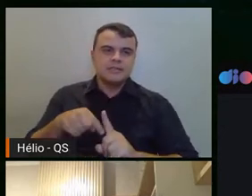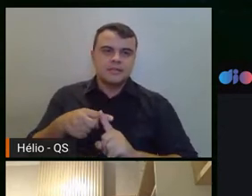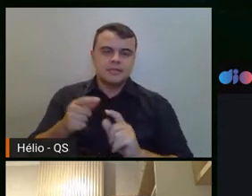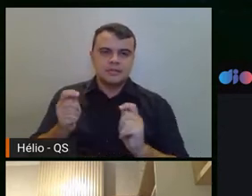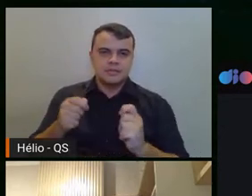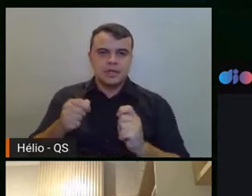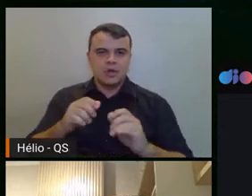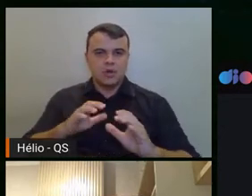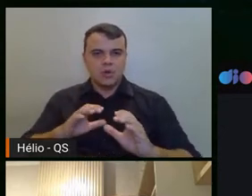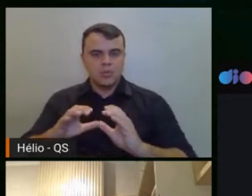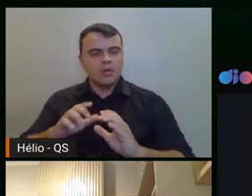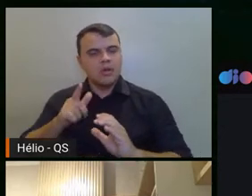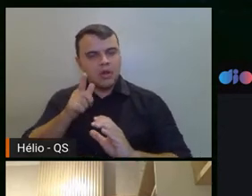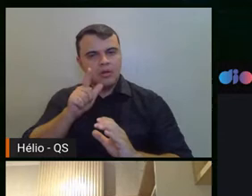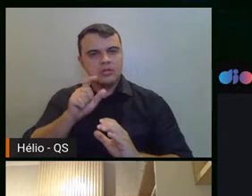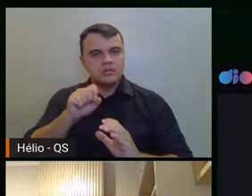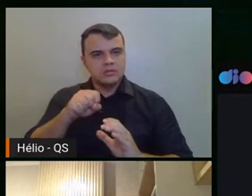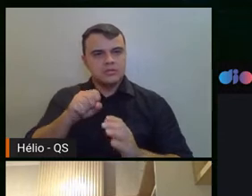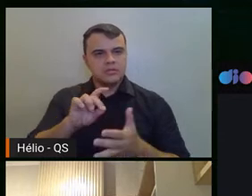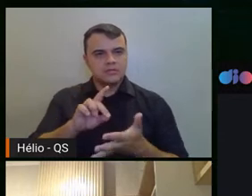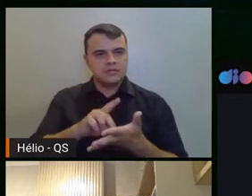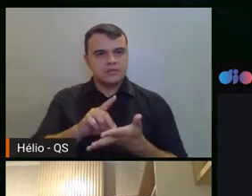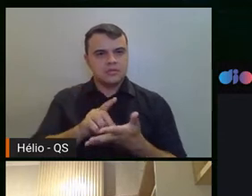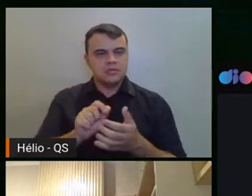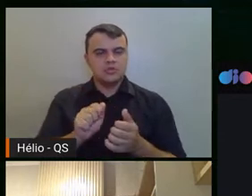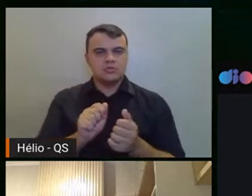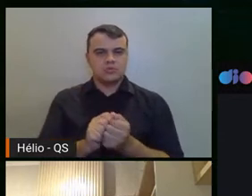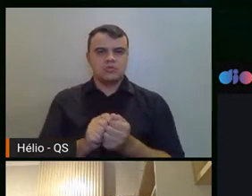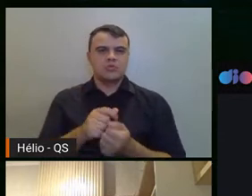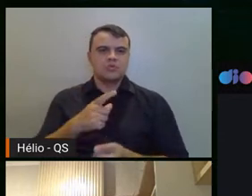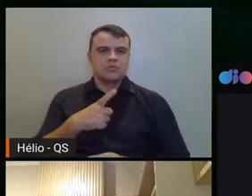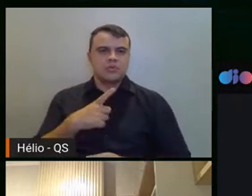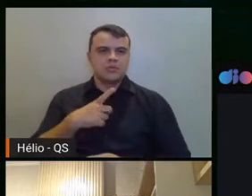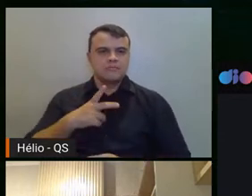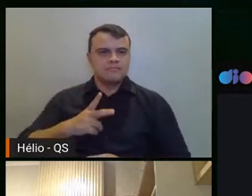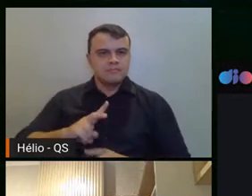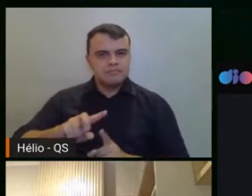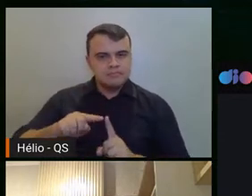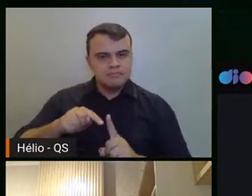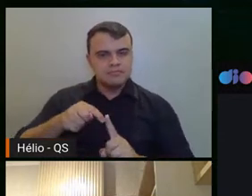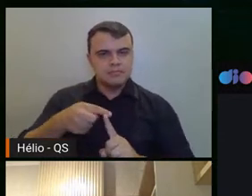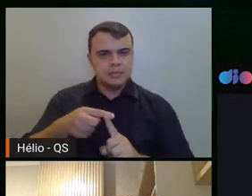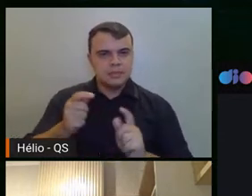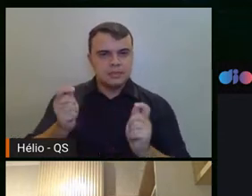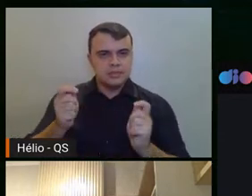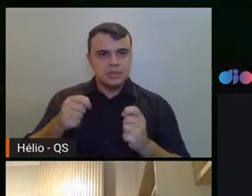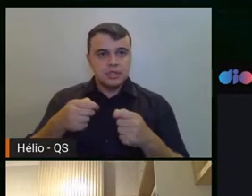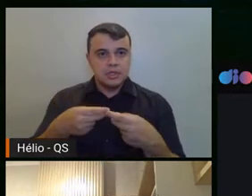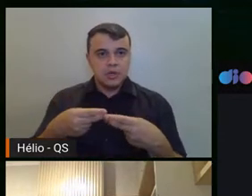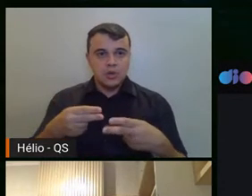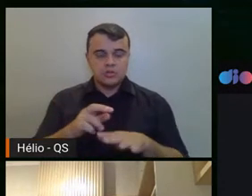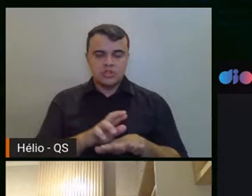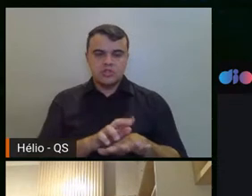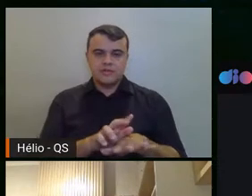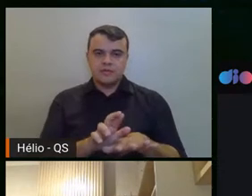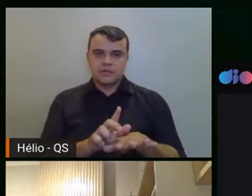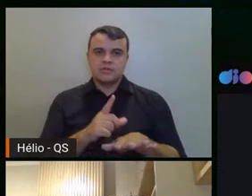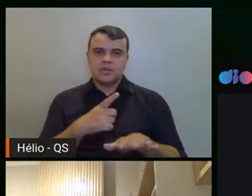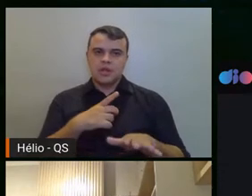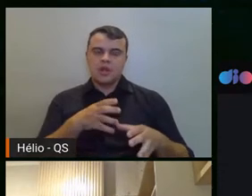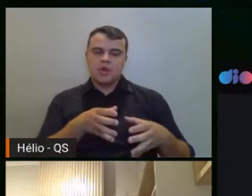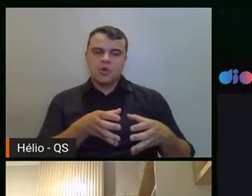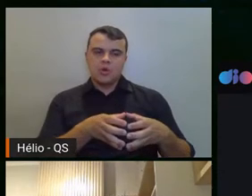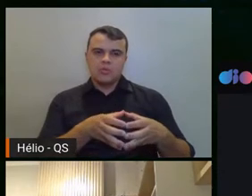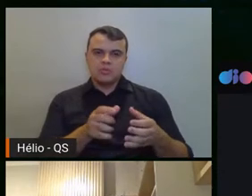de comunicação para a gente poder realmente fazer essa comunidade interagir a gente ter cada vez mais elementos né de comunidade